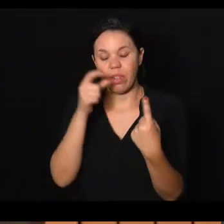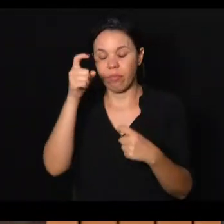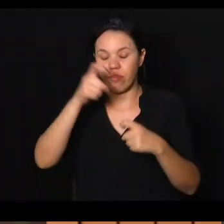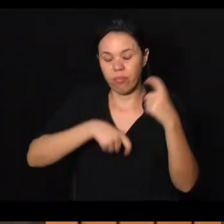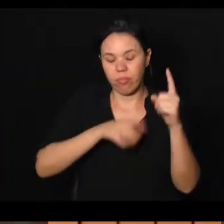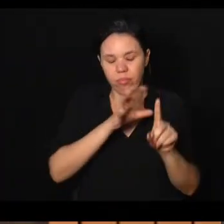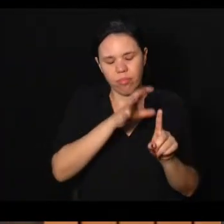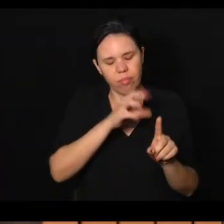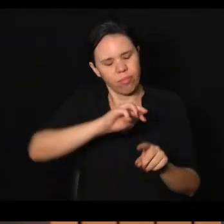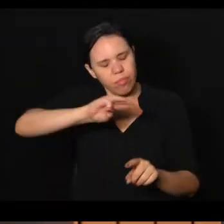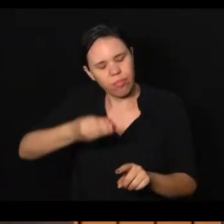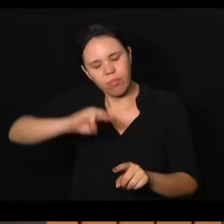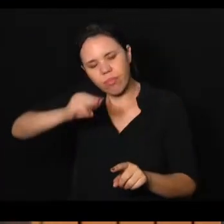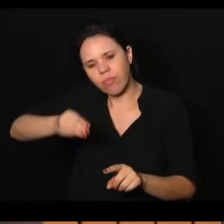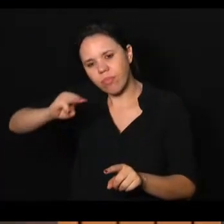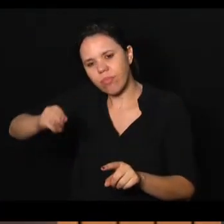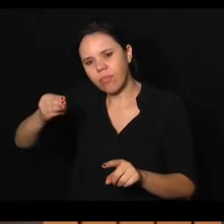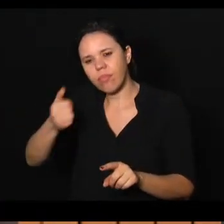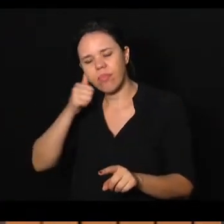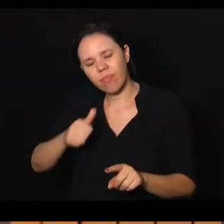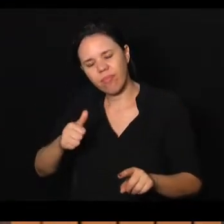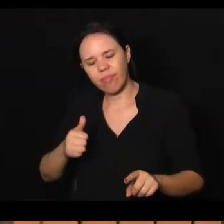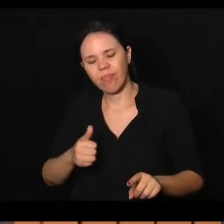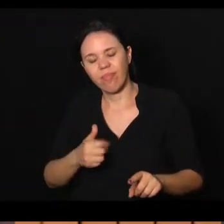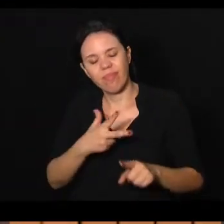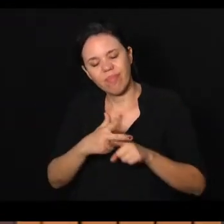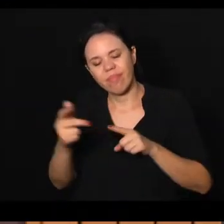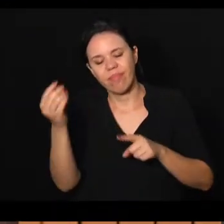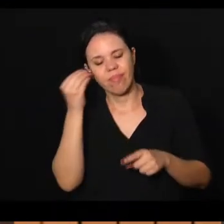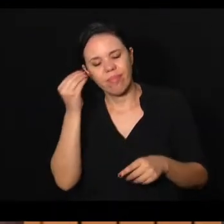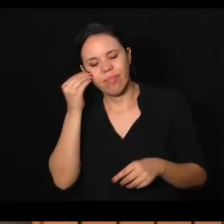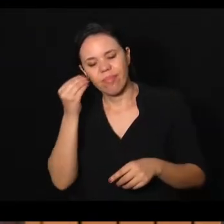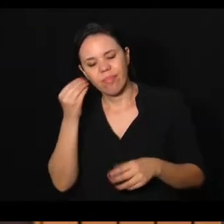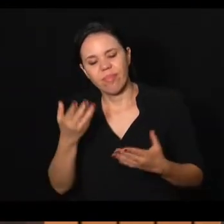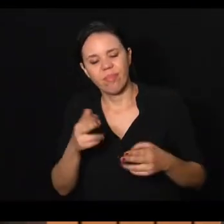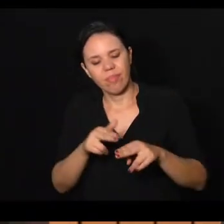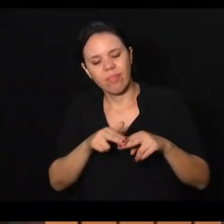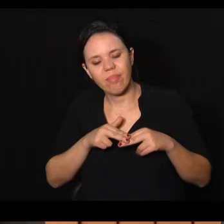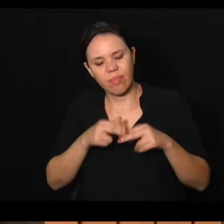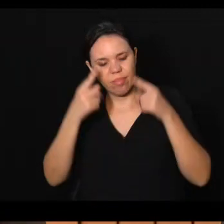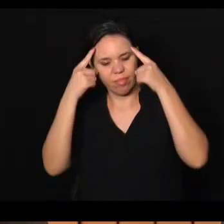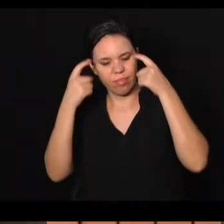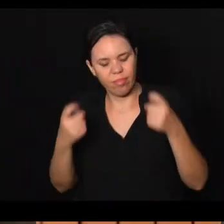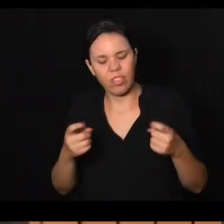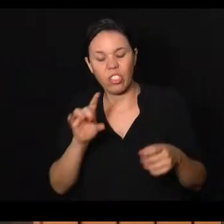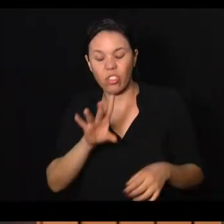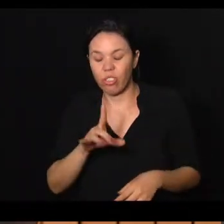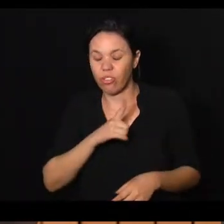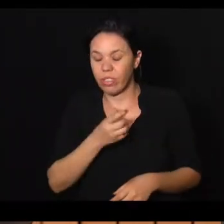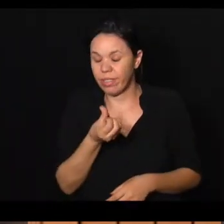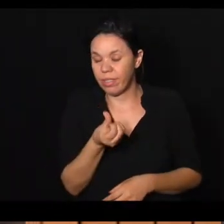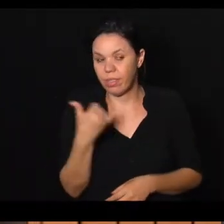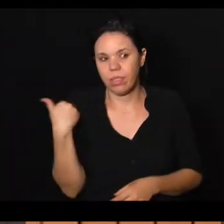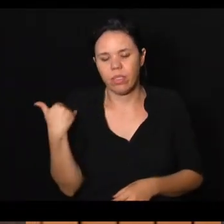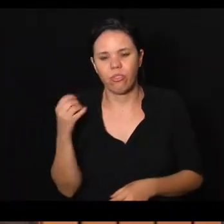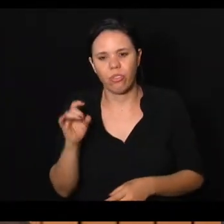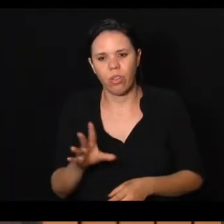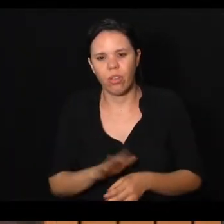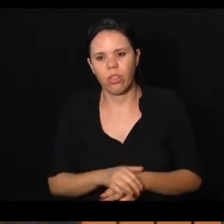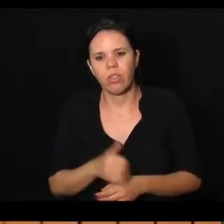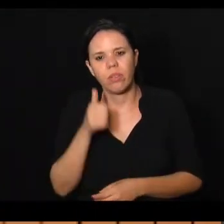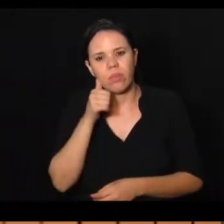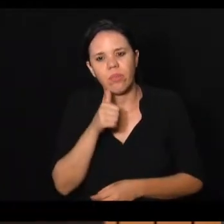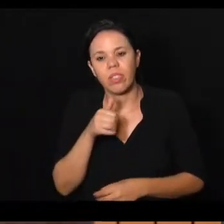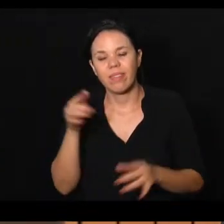somos milhões de sobreviventes do abuso sexual. Eu só tinha 6 anos. Eu era uma